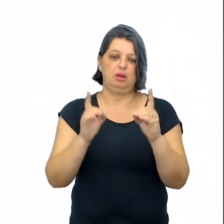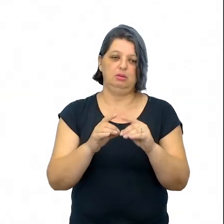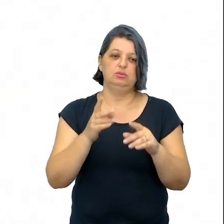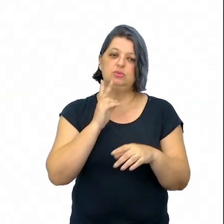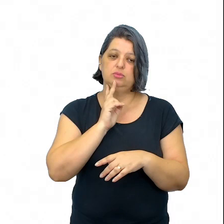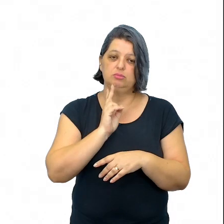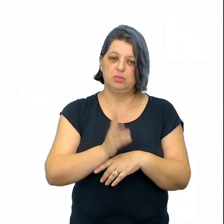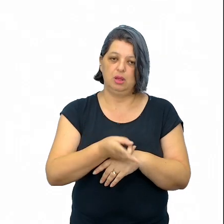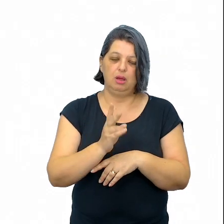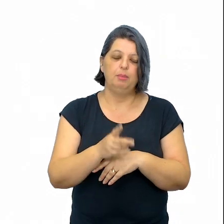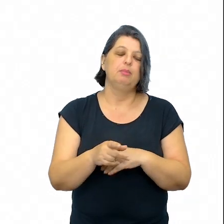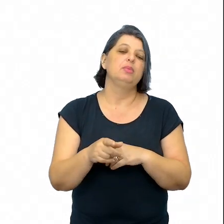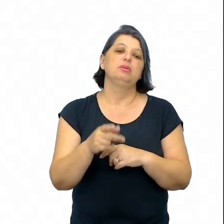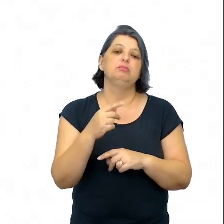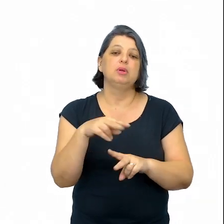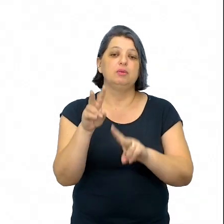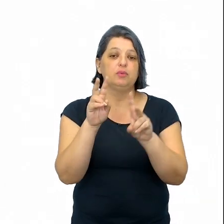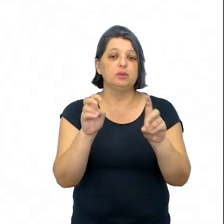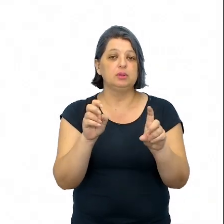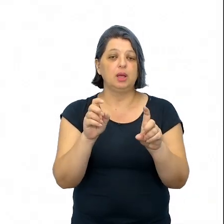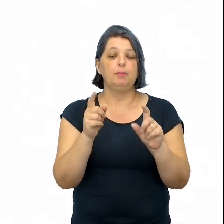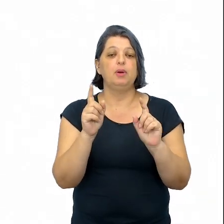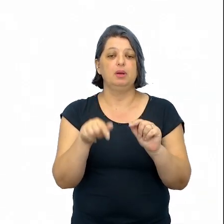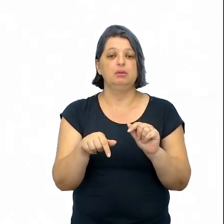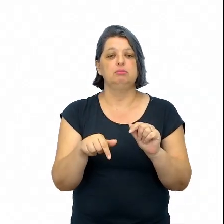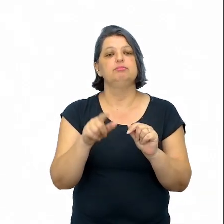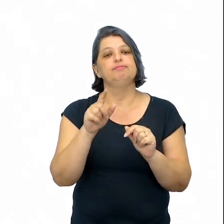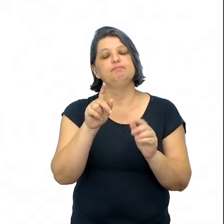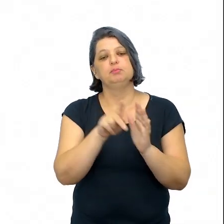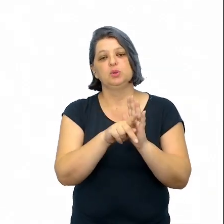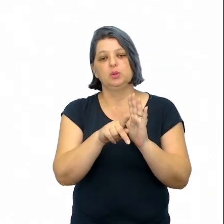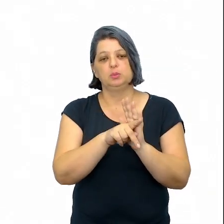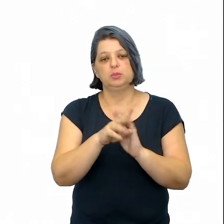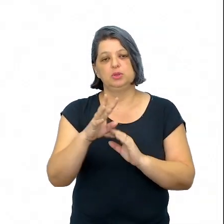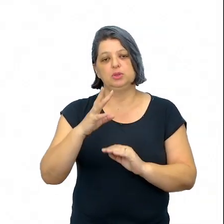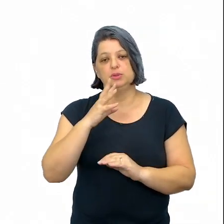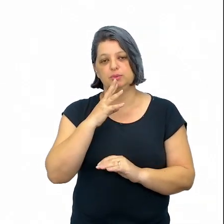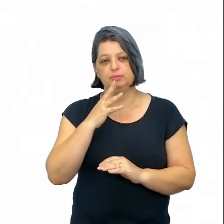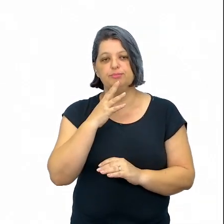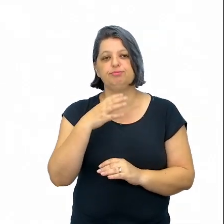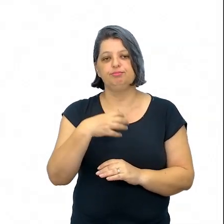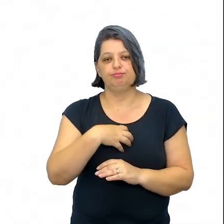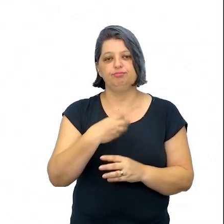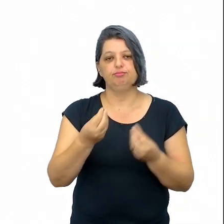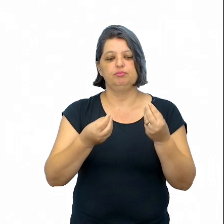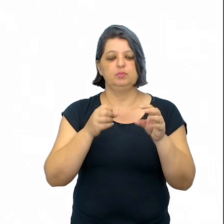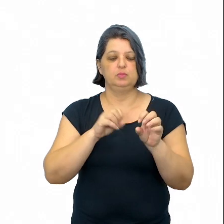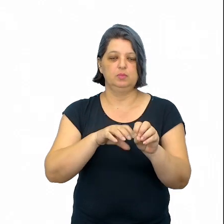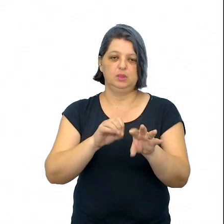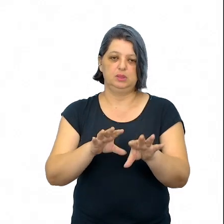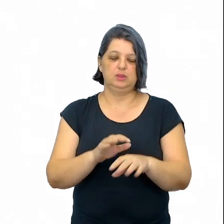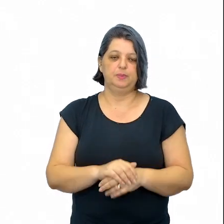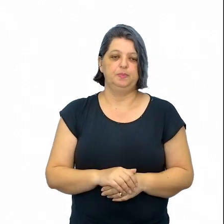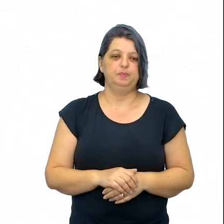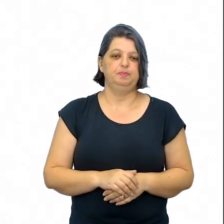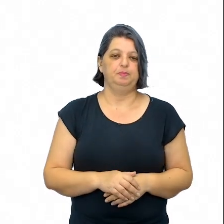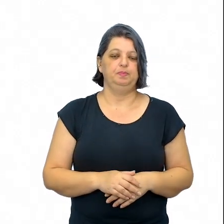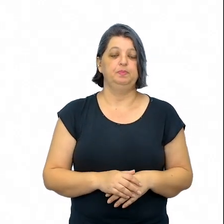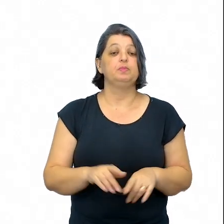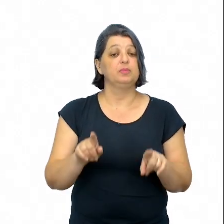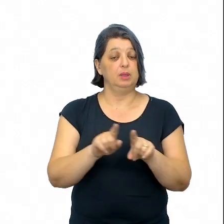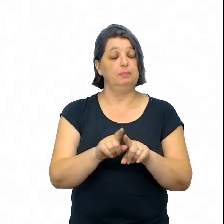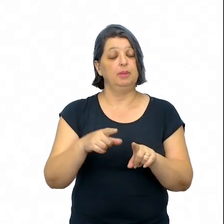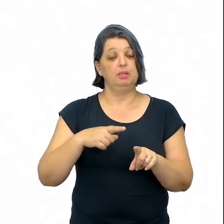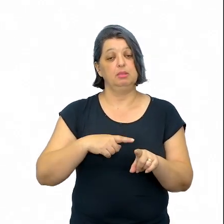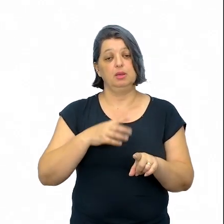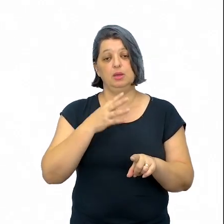respeito do conhecimento didático, nós estamos falando desse conhecimento da forma como que ele vai ensinar. Nós temos também o conhecimento